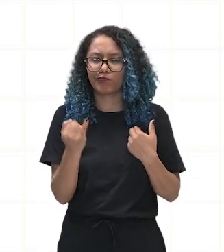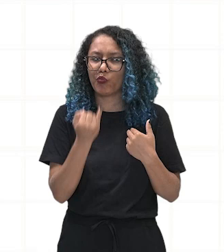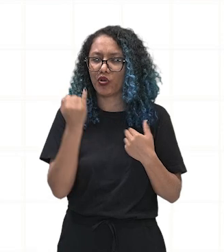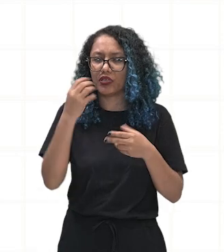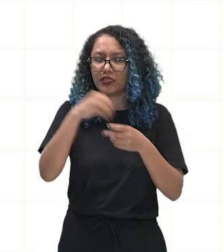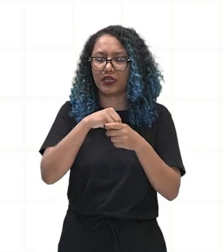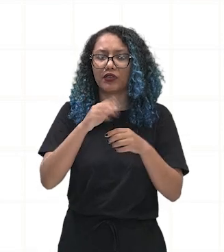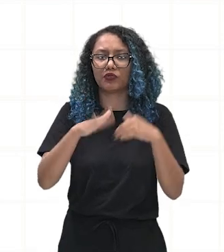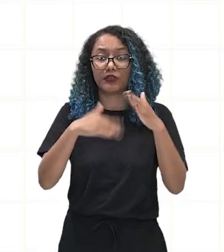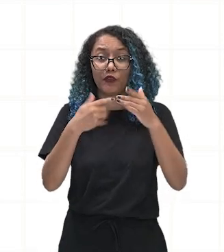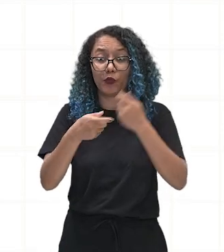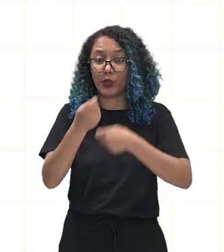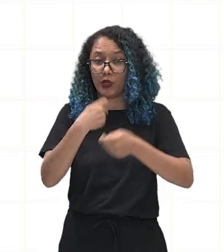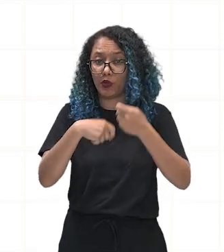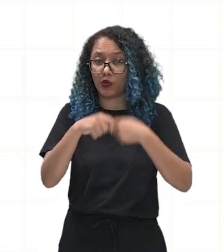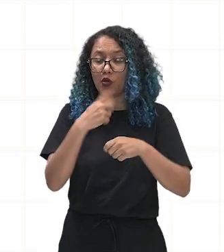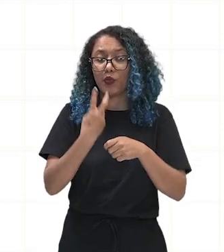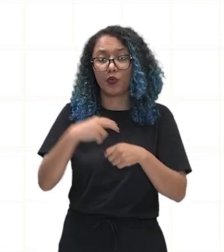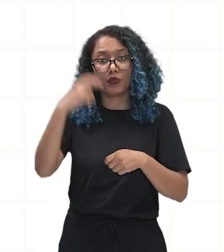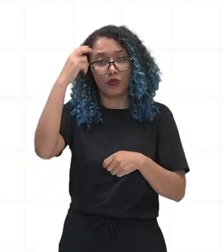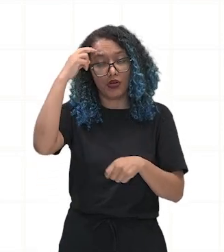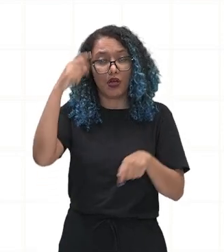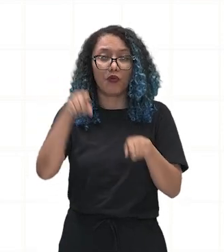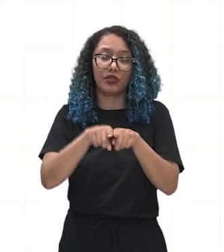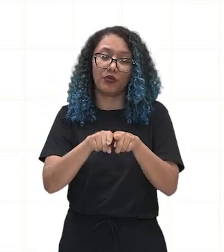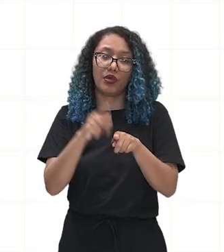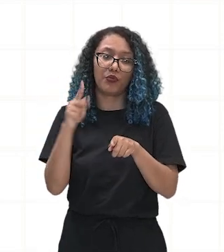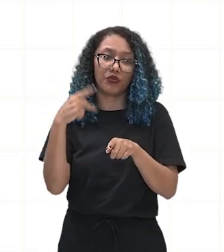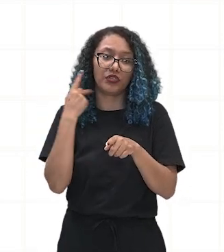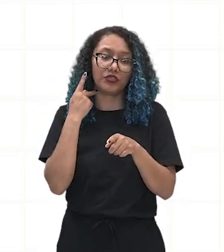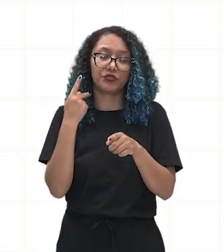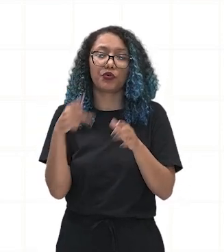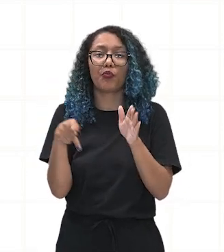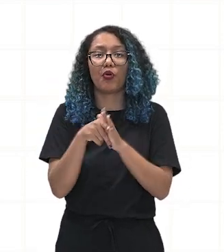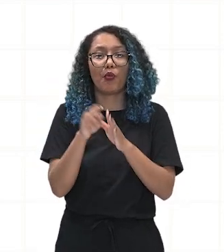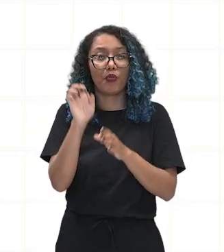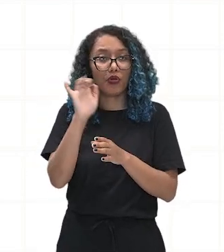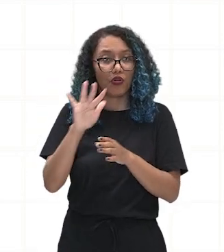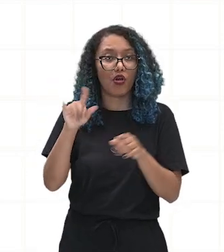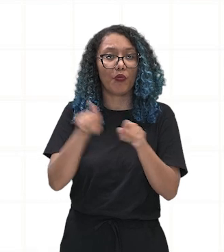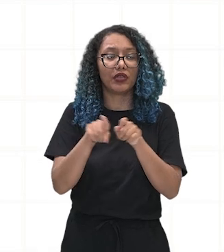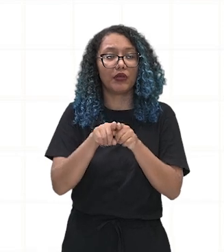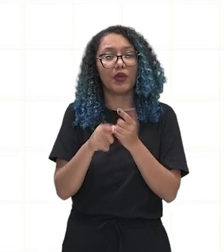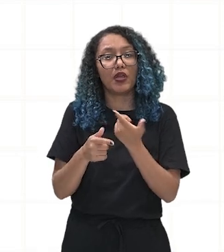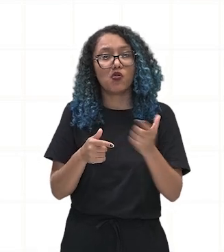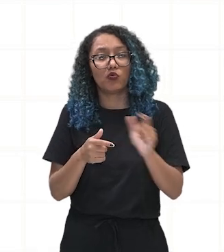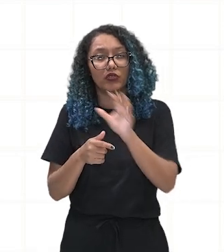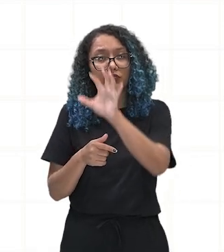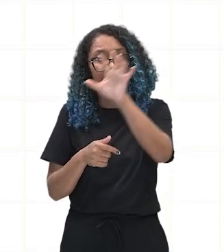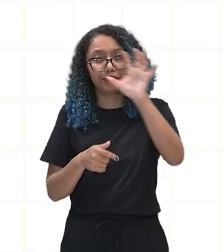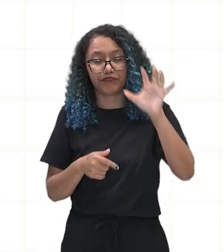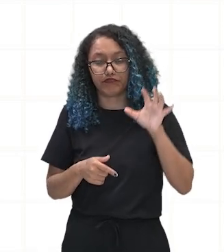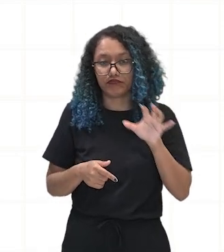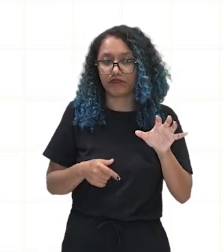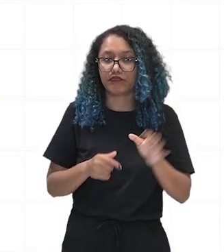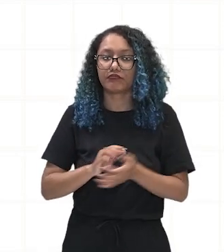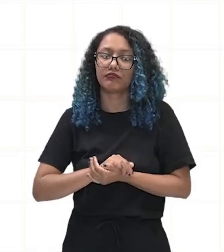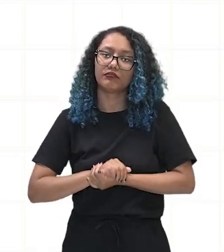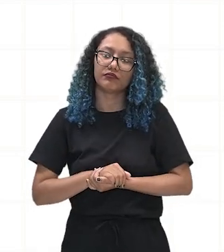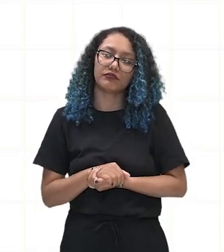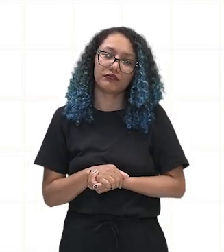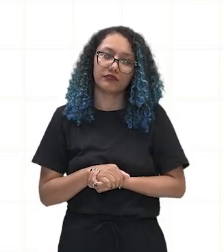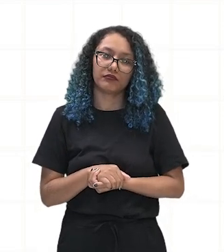econômico, cultural e político da Europa e de outras regiões do mundo, tá? As rotas comerciais da Europa